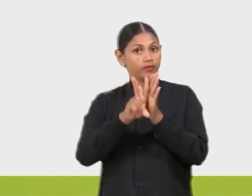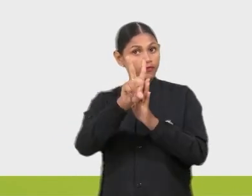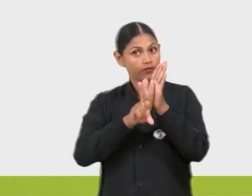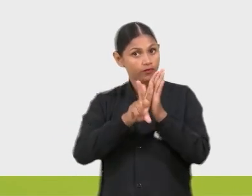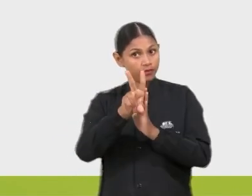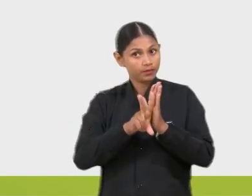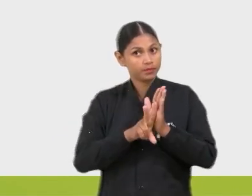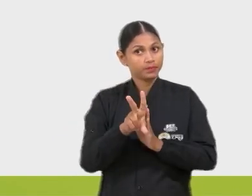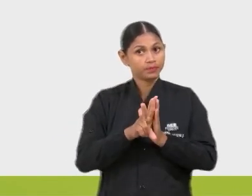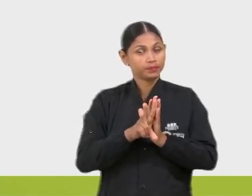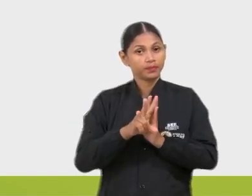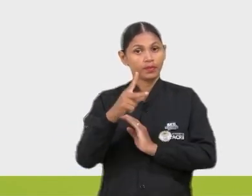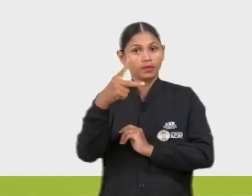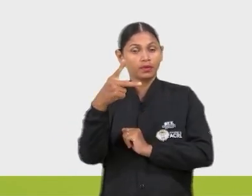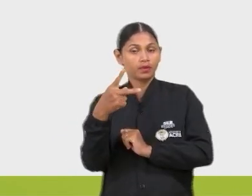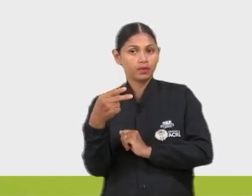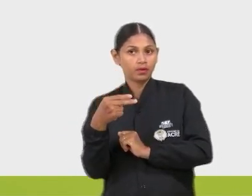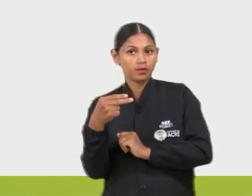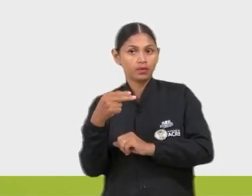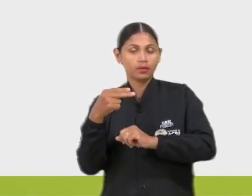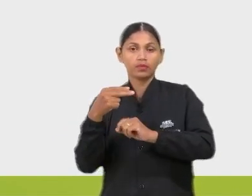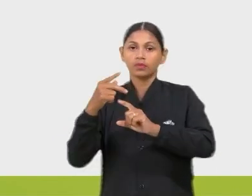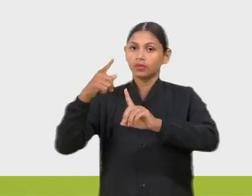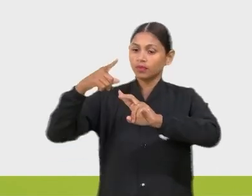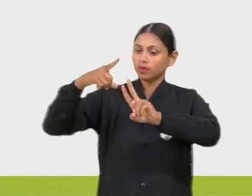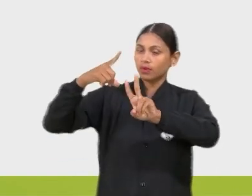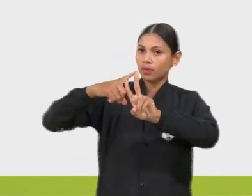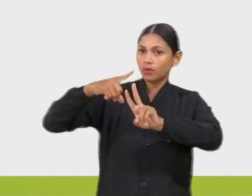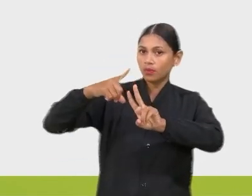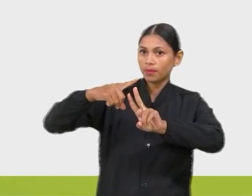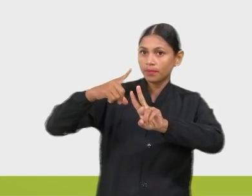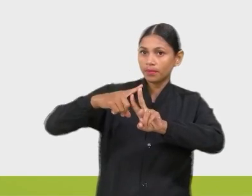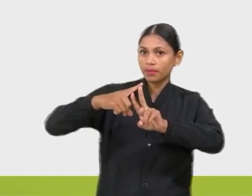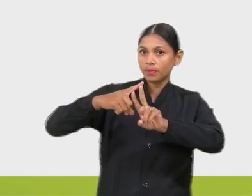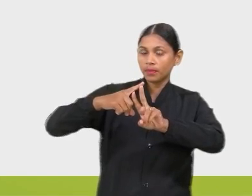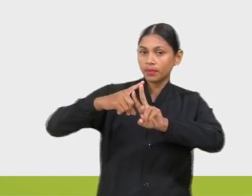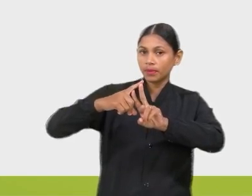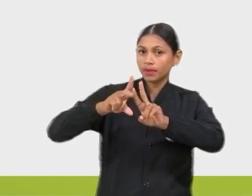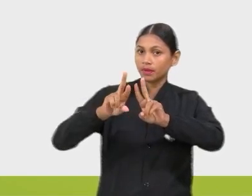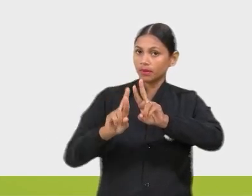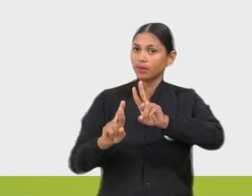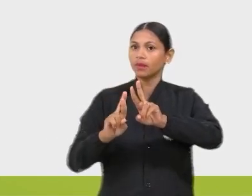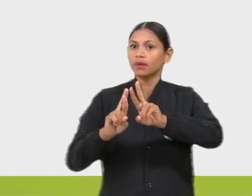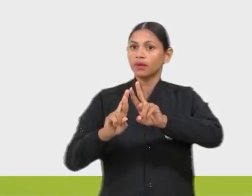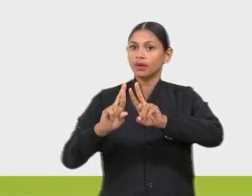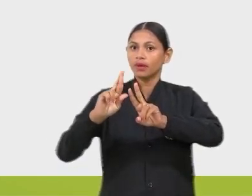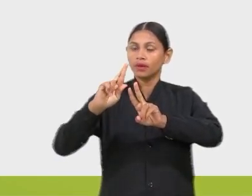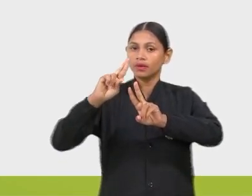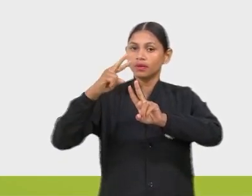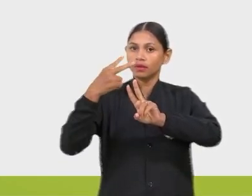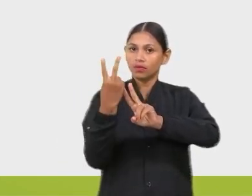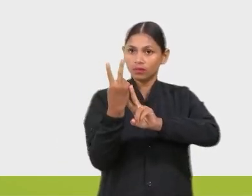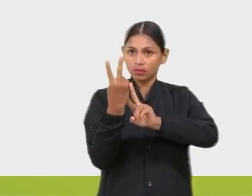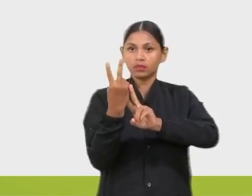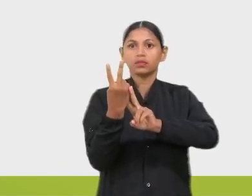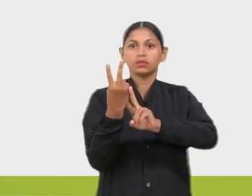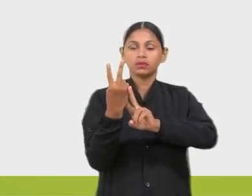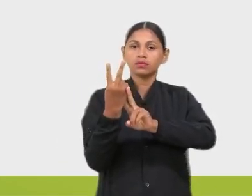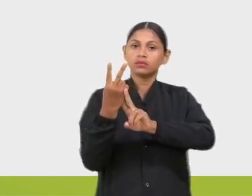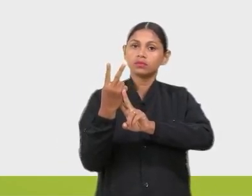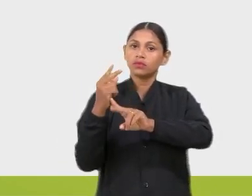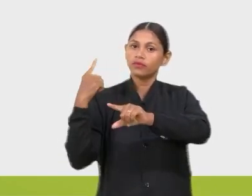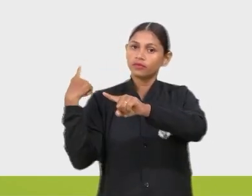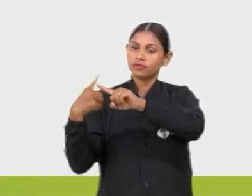πr, né? O volume do cilindro, tá, gente? A gente estava remetendo aqui a ideia do cilindro primeiro. A gente vai calcular o volume desse